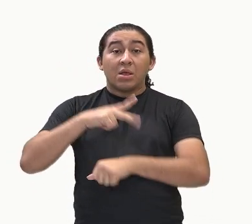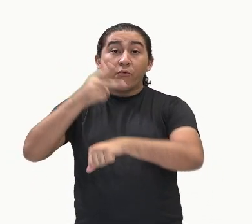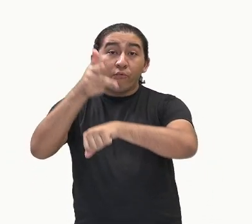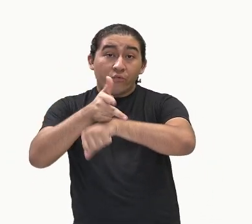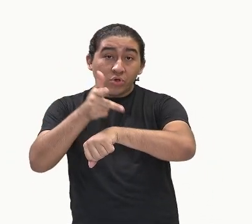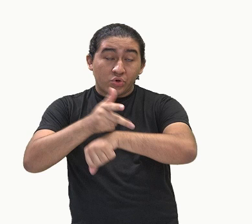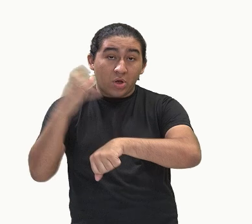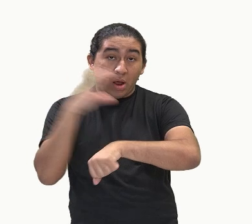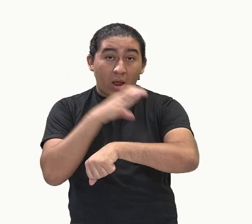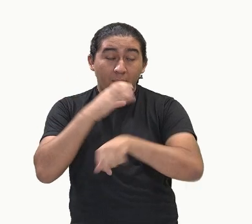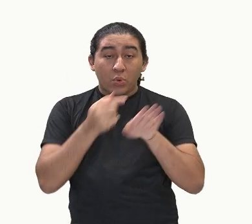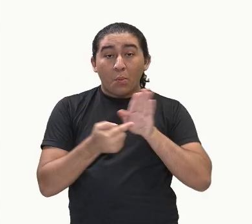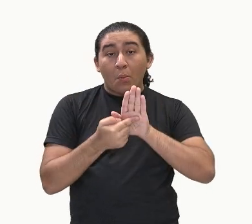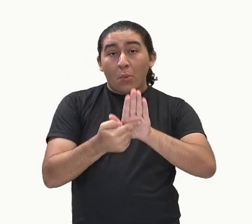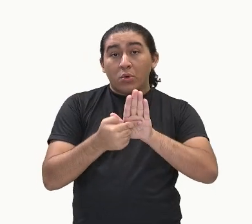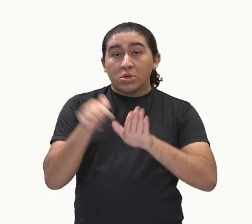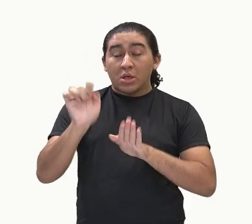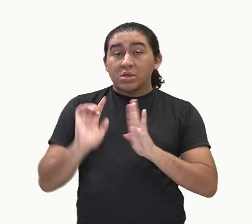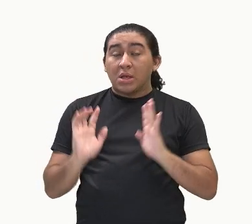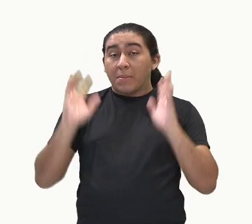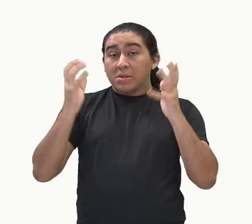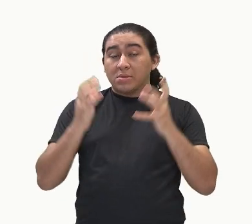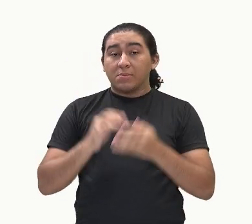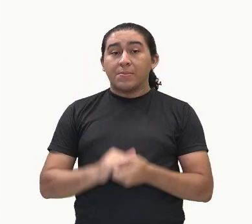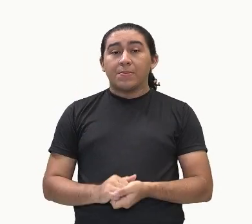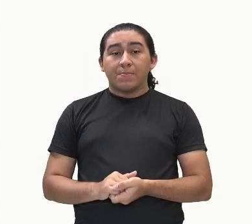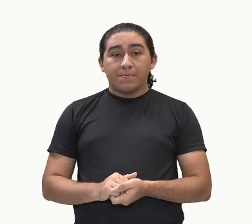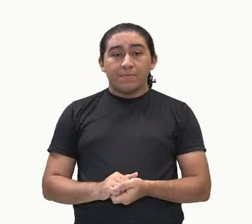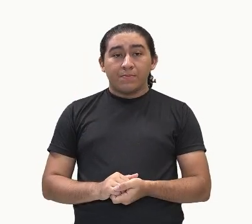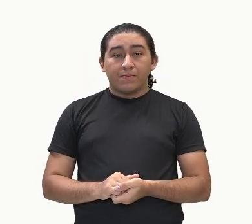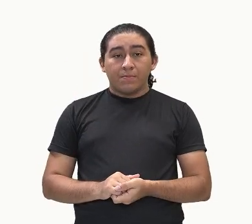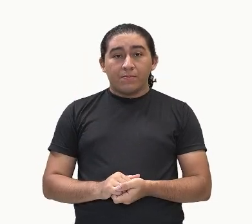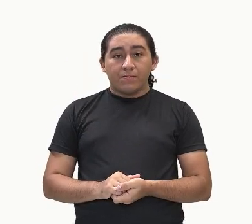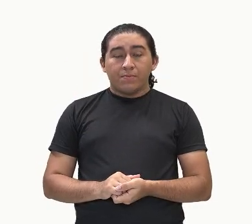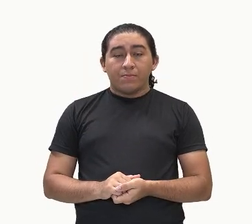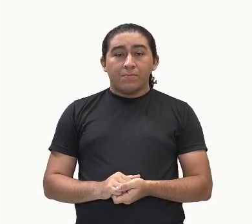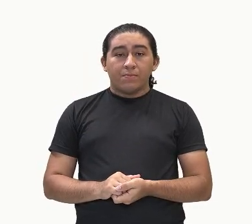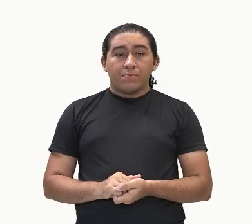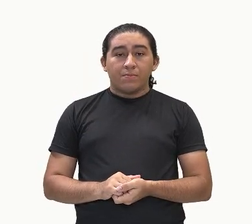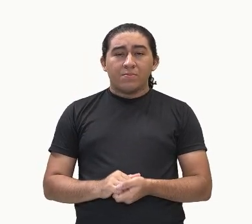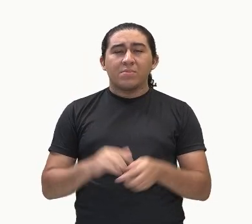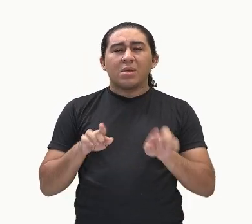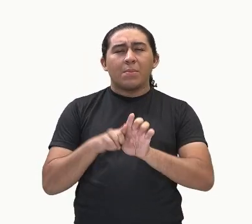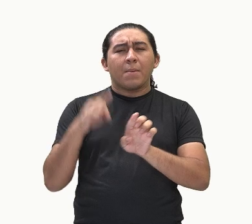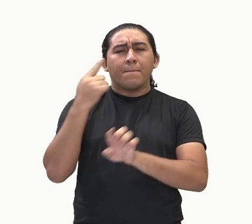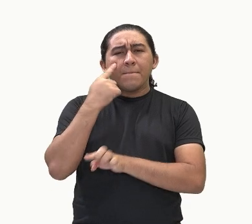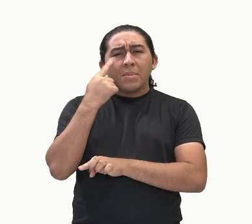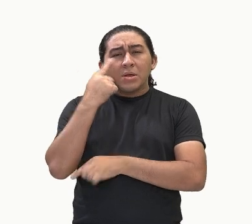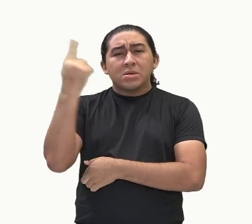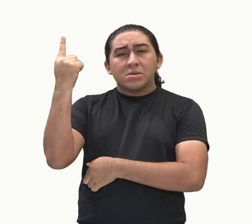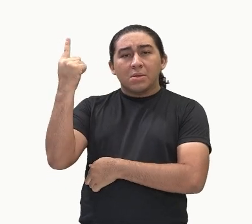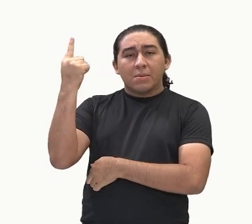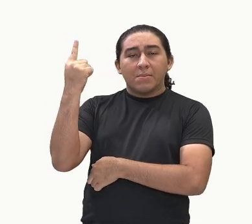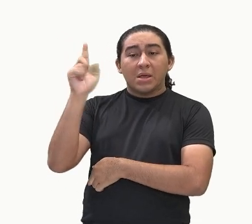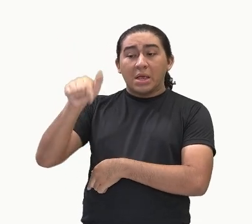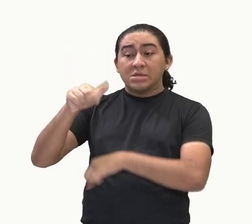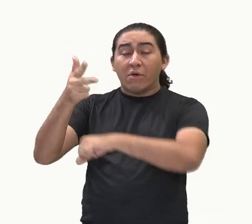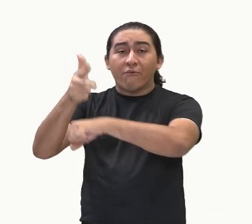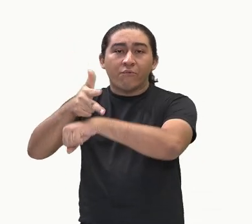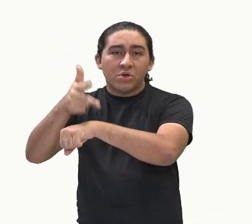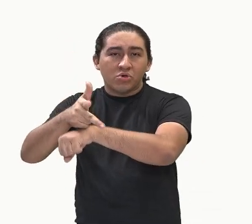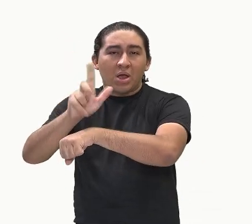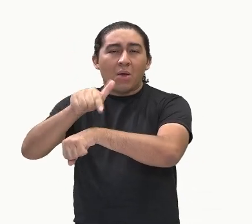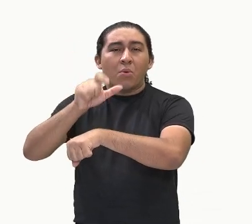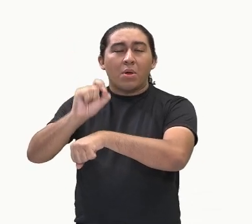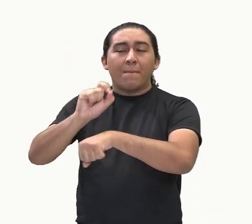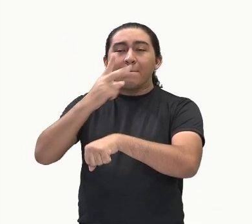espetáculo. E quando a gente fala da Sagração da Primavera, é um resgate, não sendo um